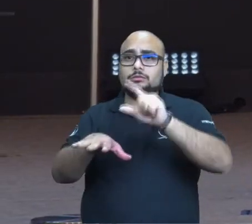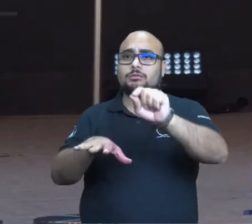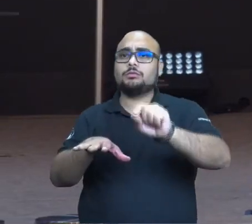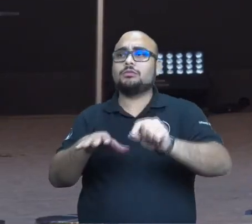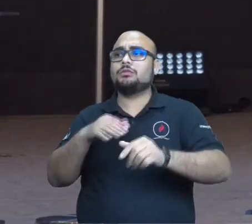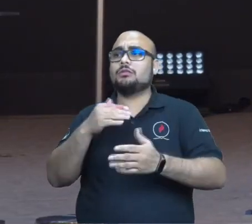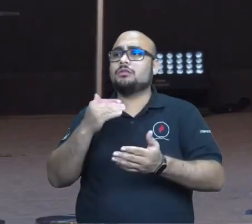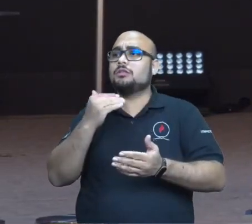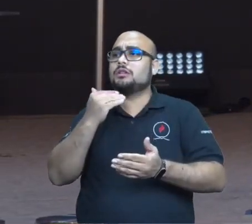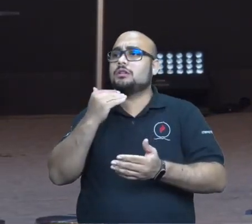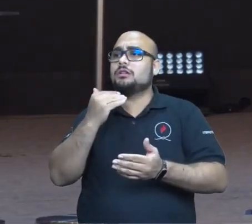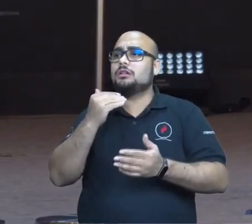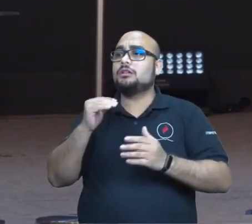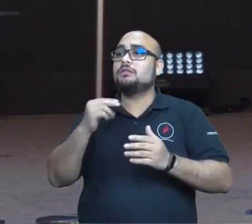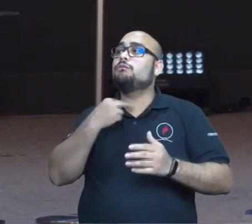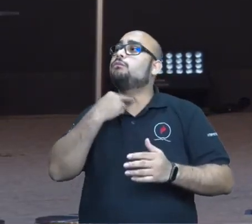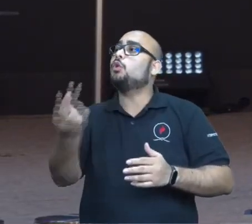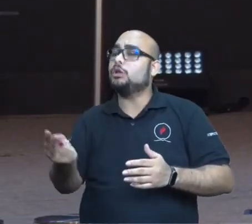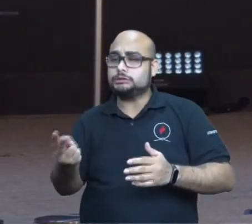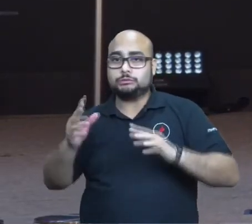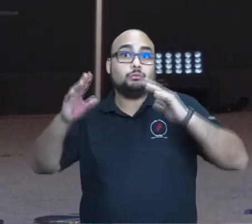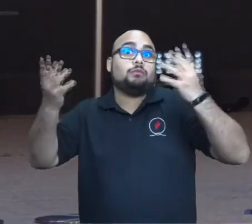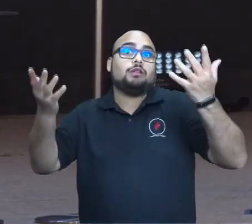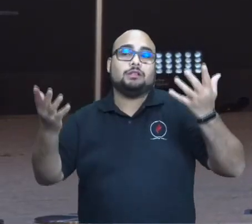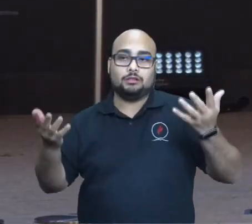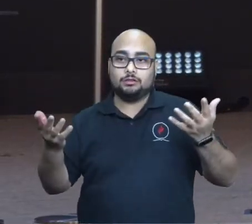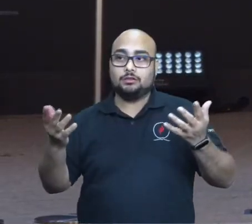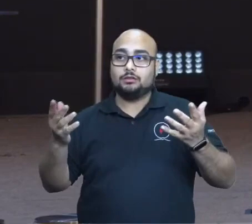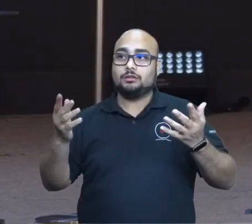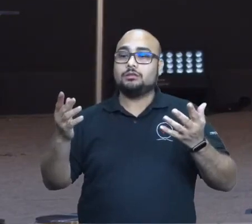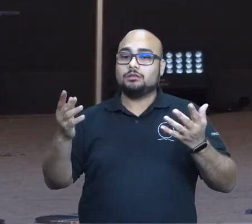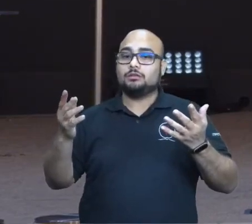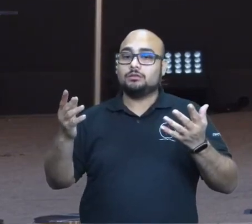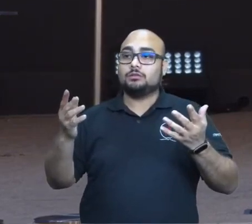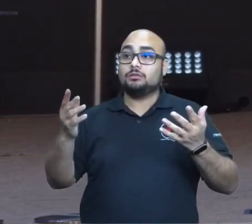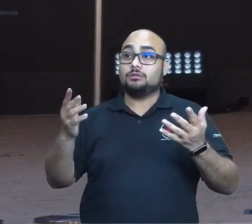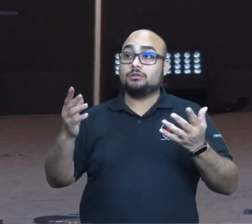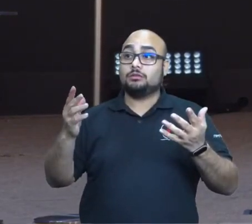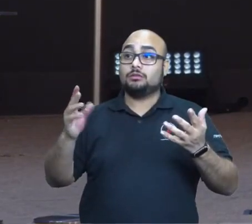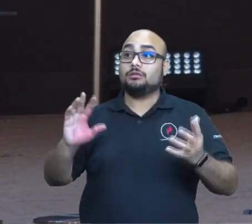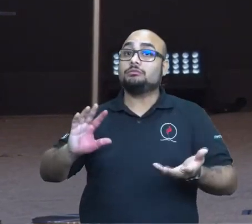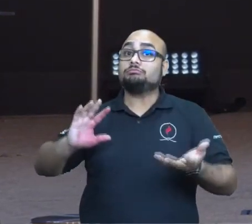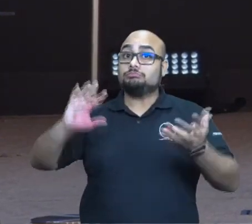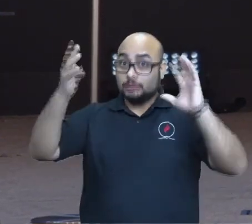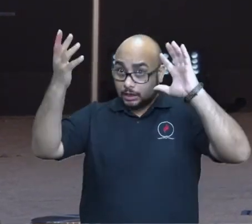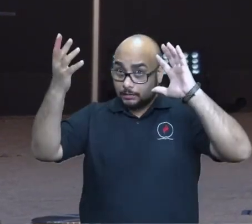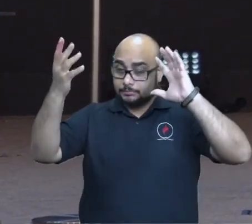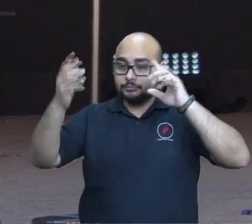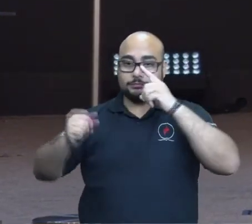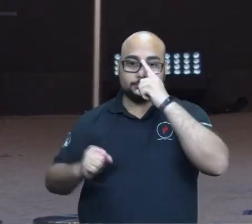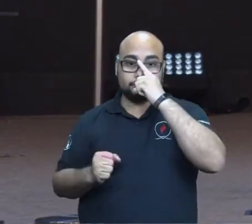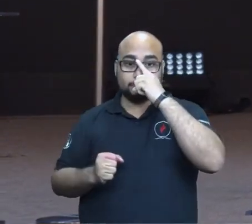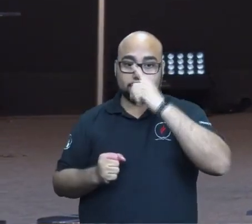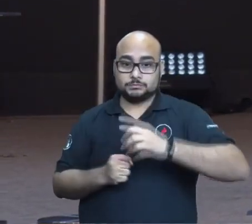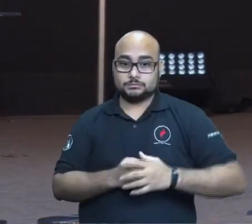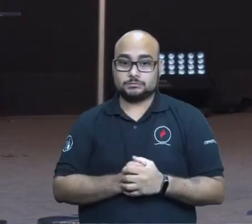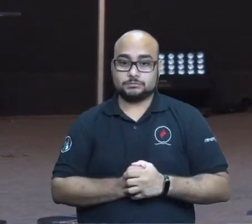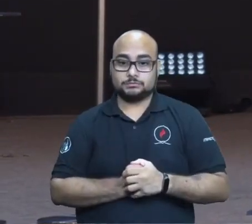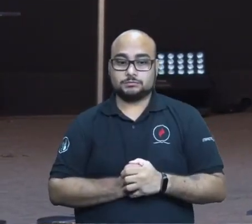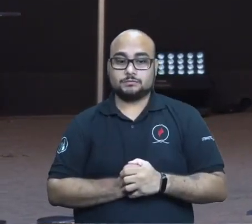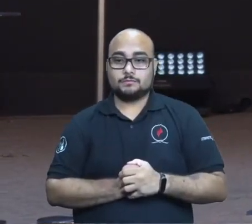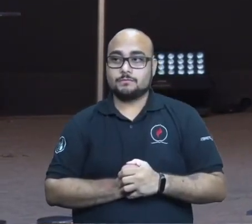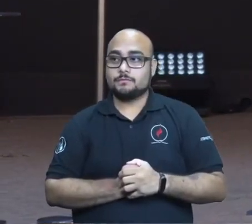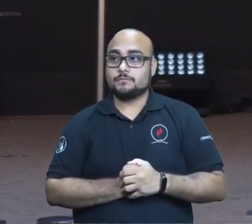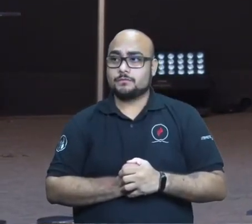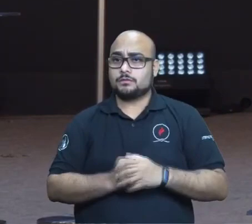que celebram e são modinham é difícil ser a voz que diz toda das outras é difícil ser a voz que não combina com o couro